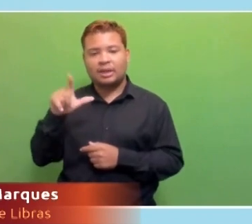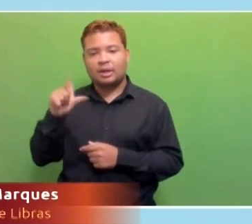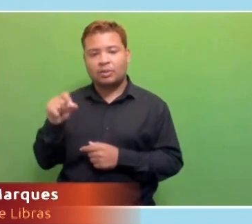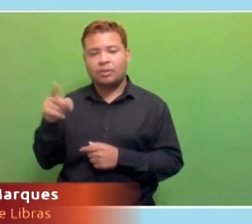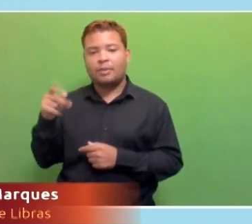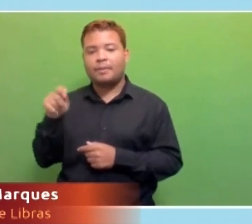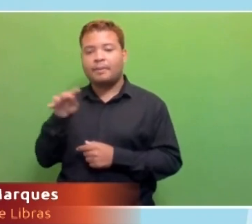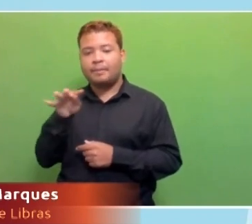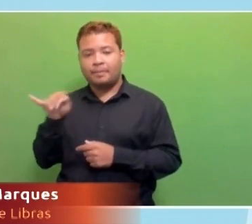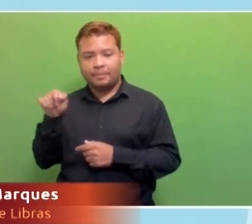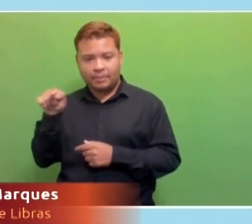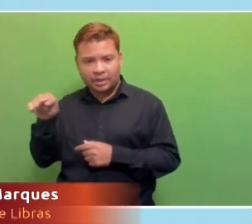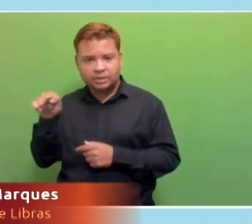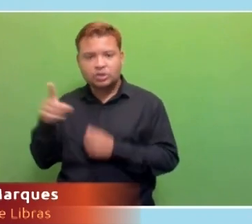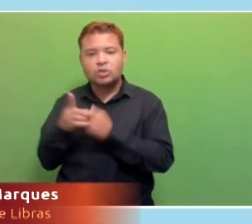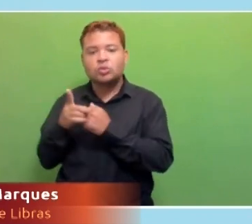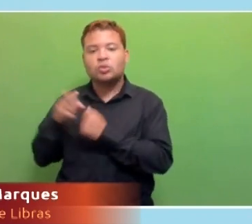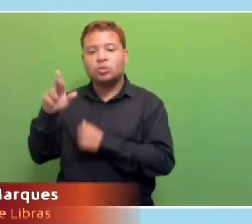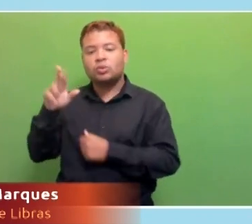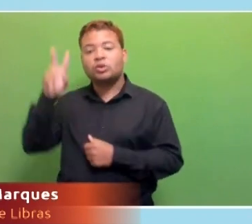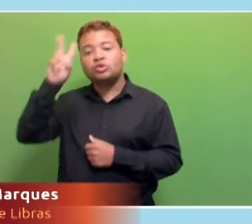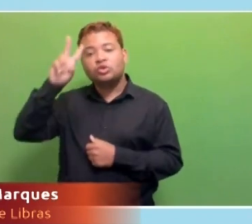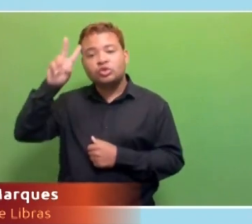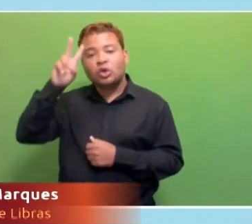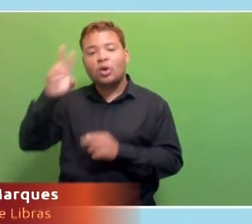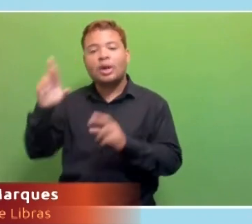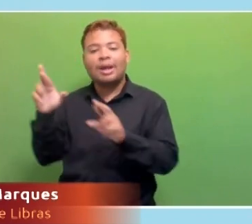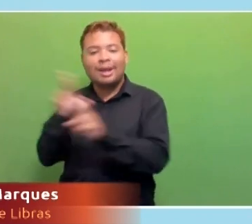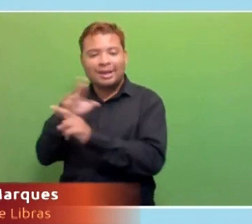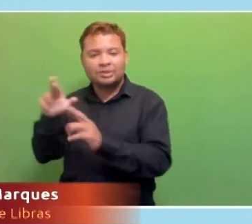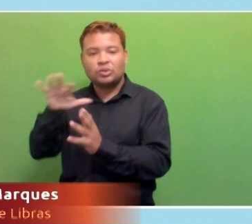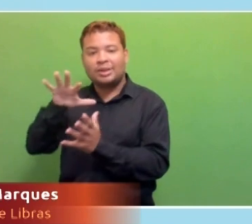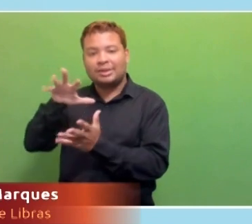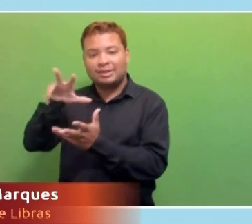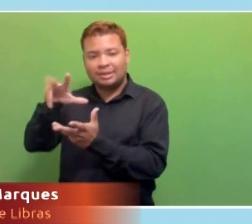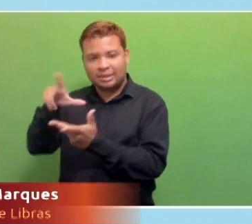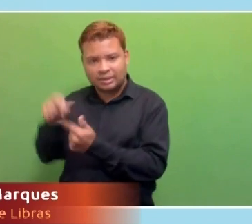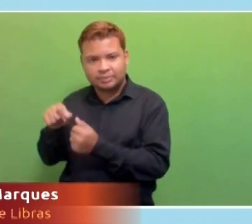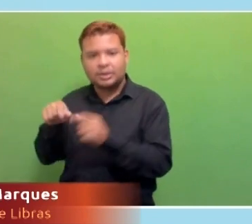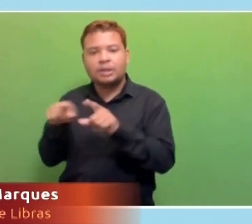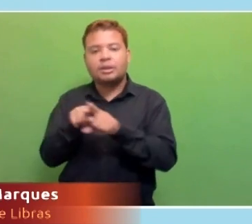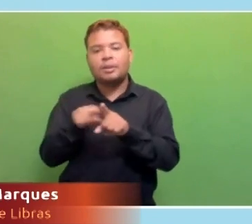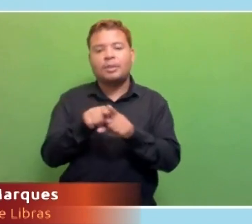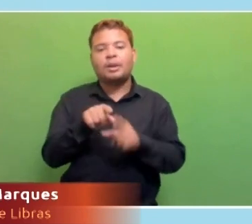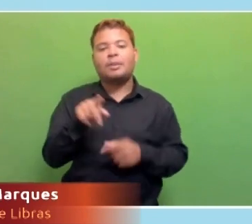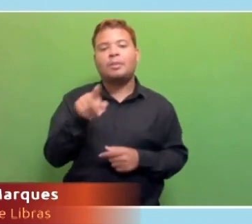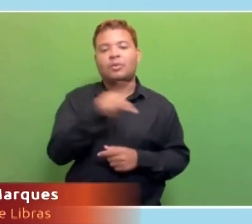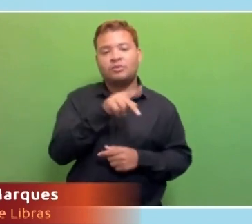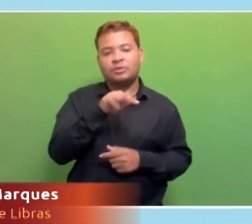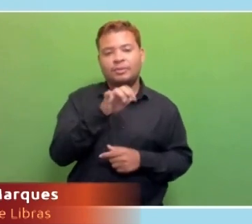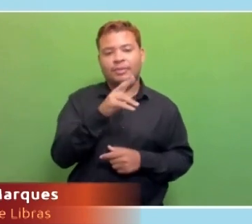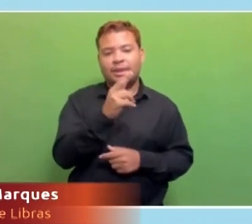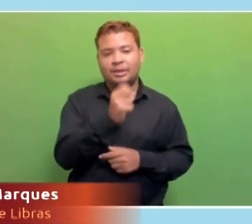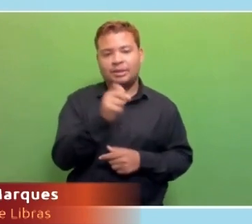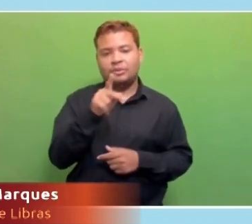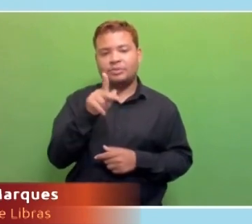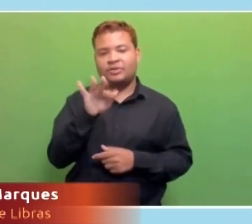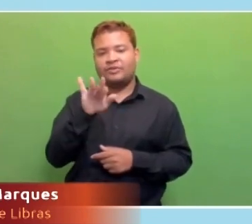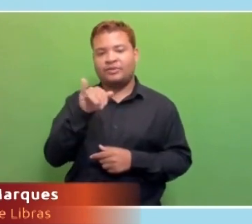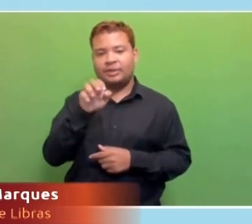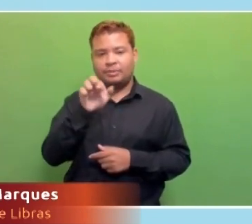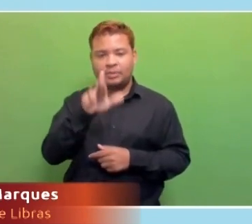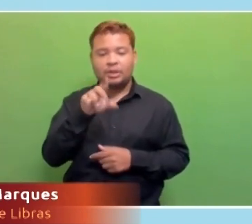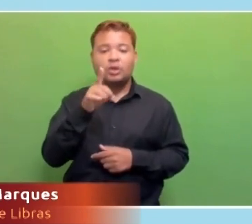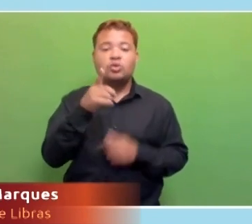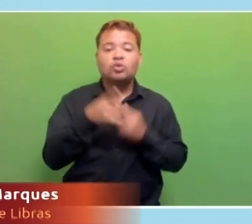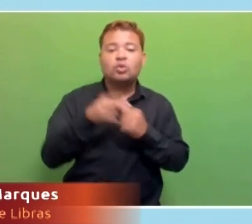das Relações Internacionais, e o professor Matheus Frimer, que é doutor em Geografia Humana. Para a gente finalizar